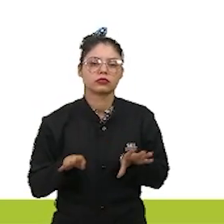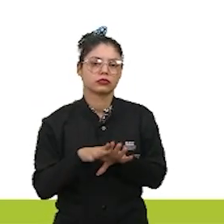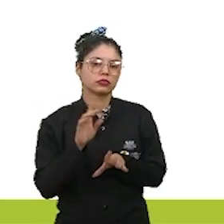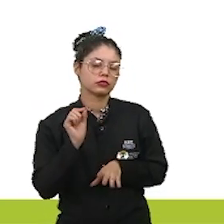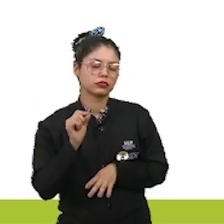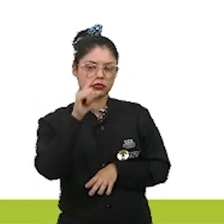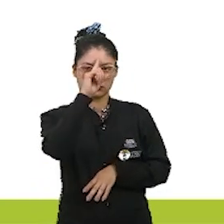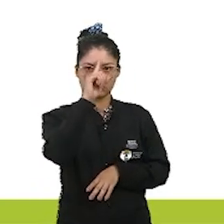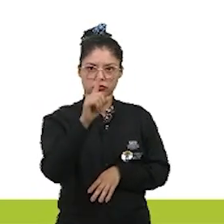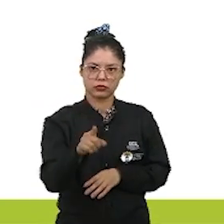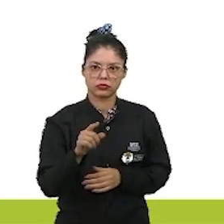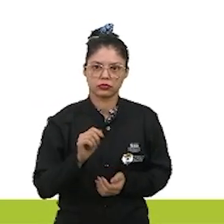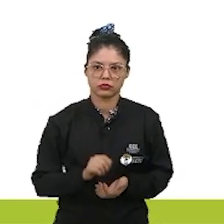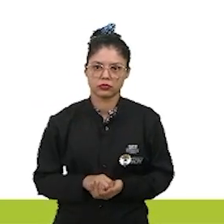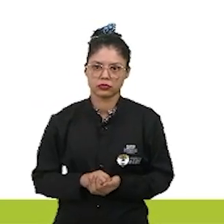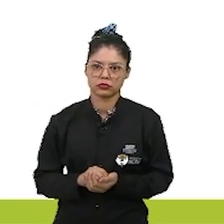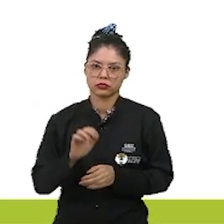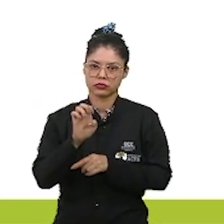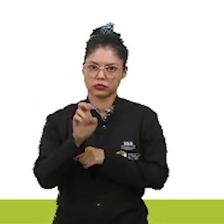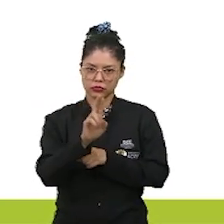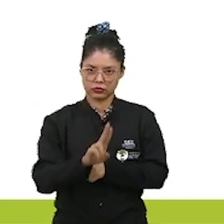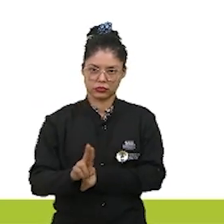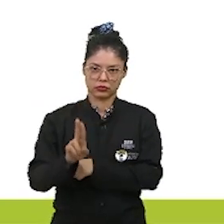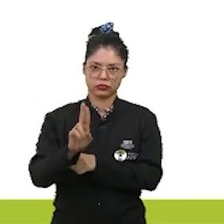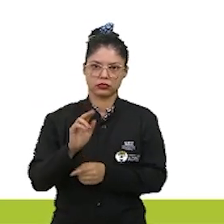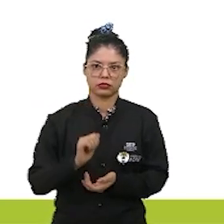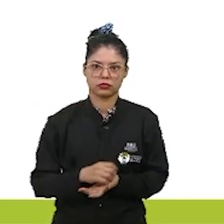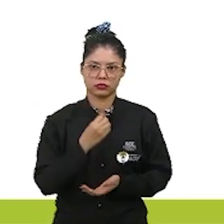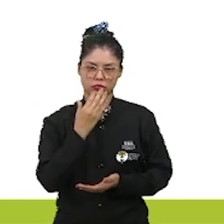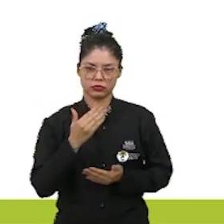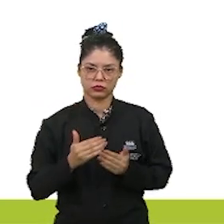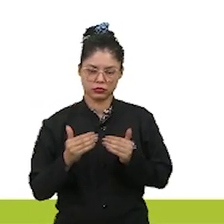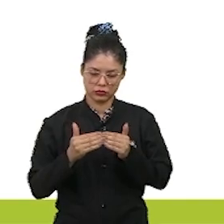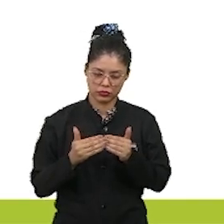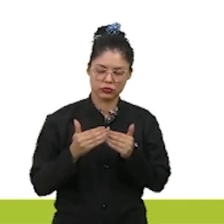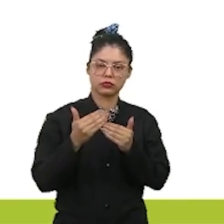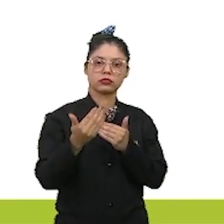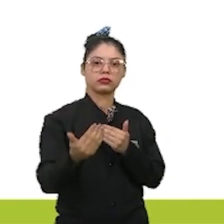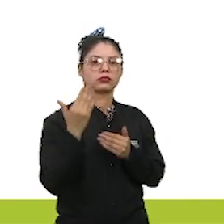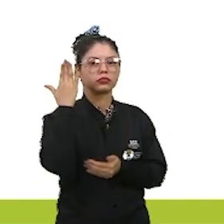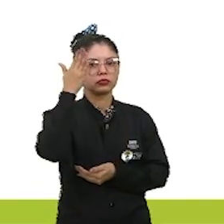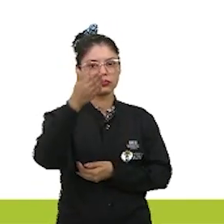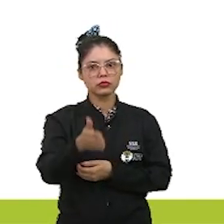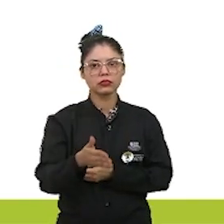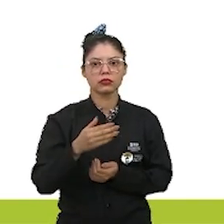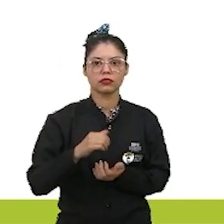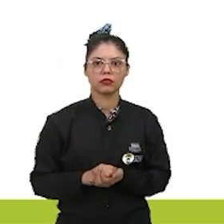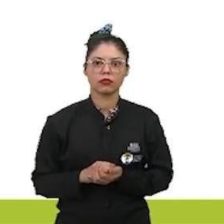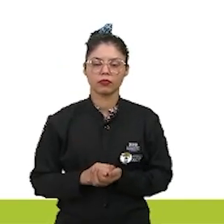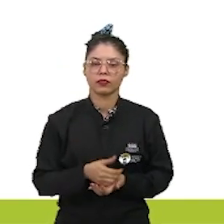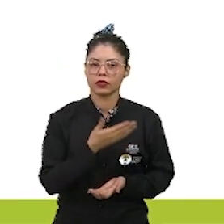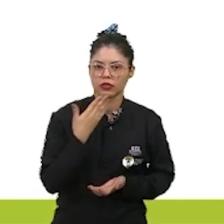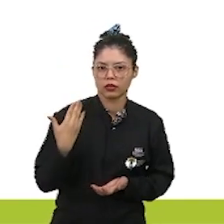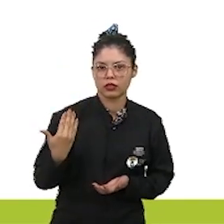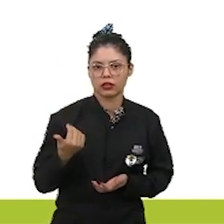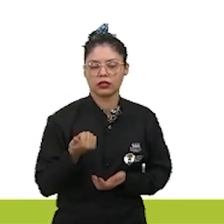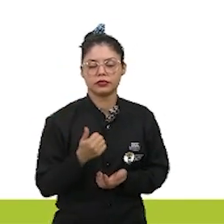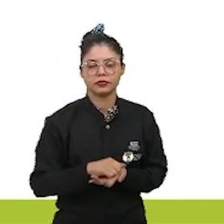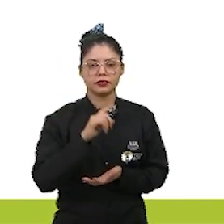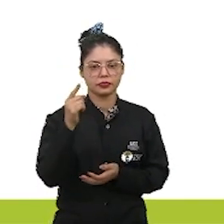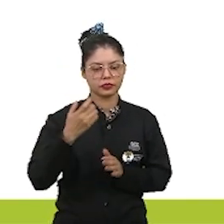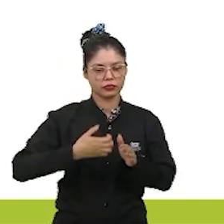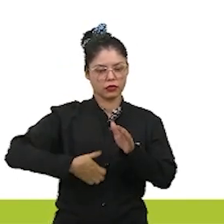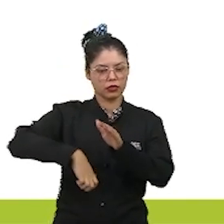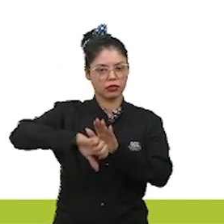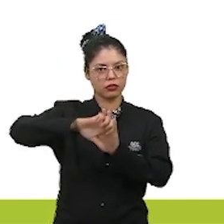de que os líderes europeus deem um bom passo em direção a uma solução para a crise